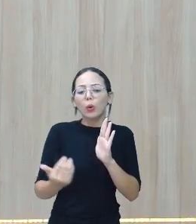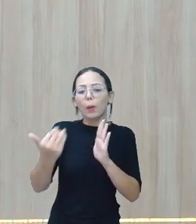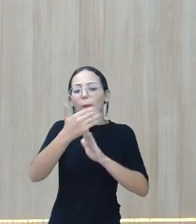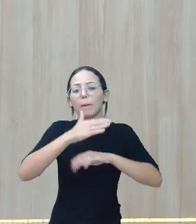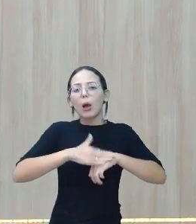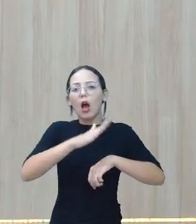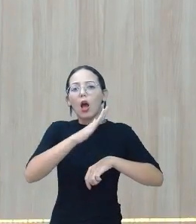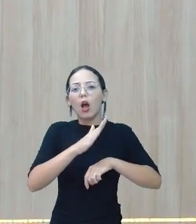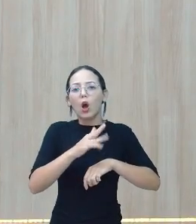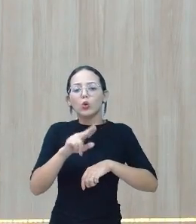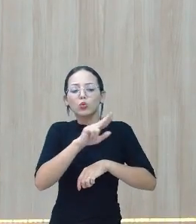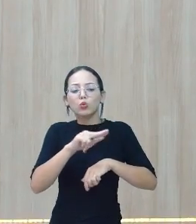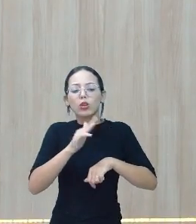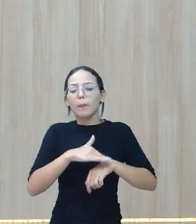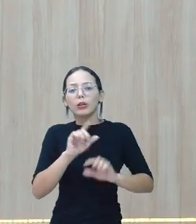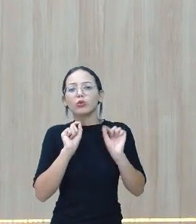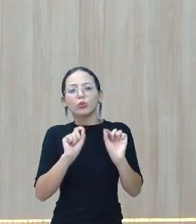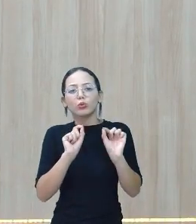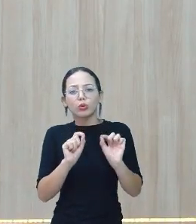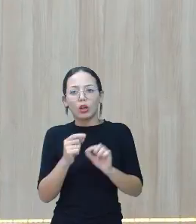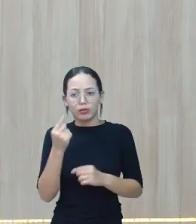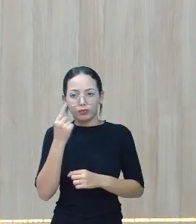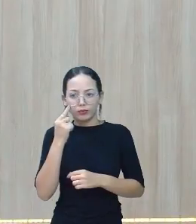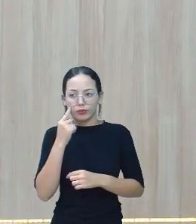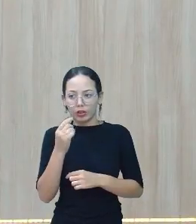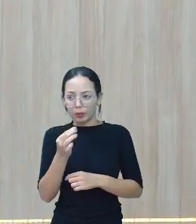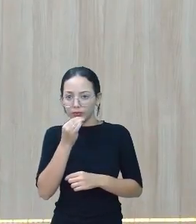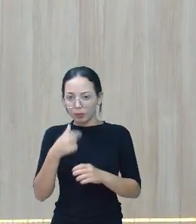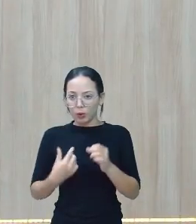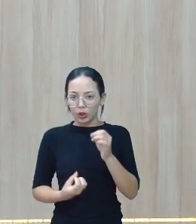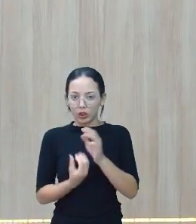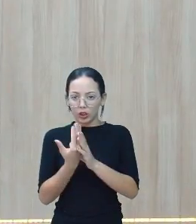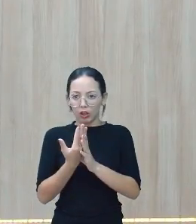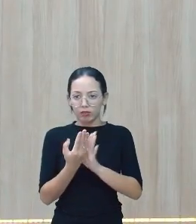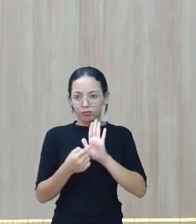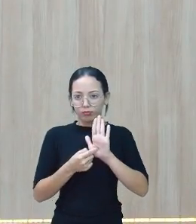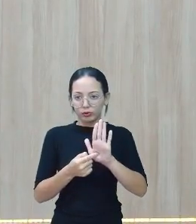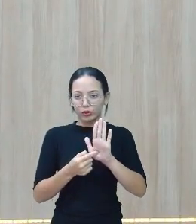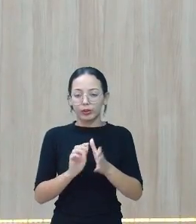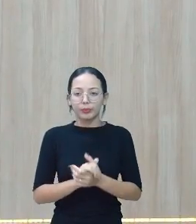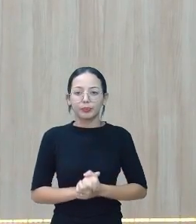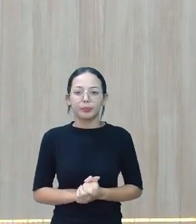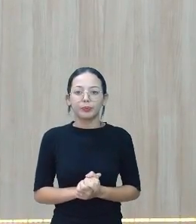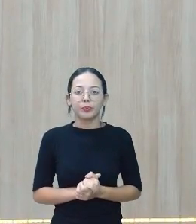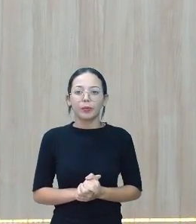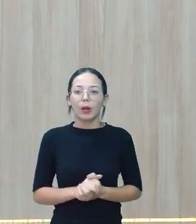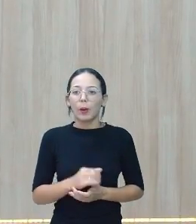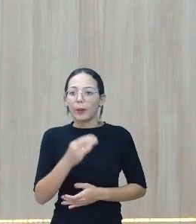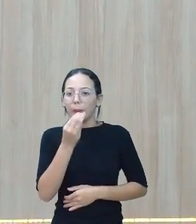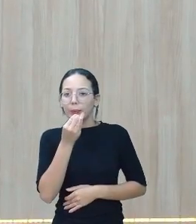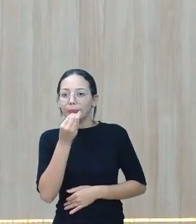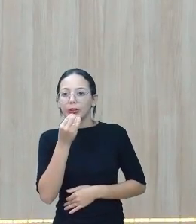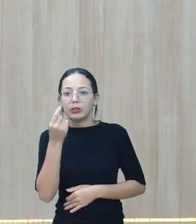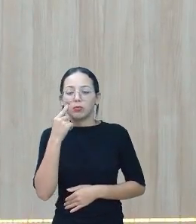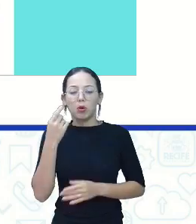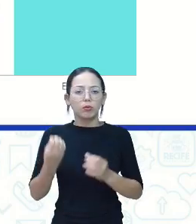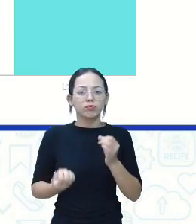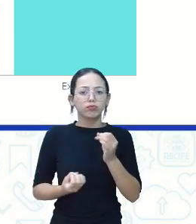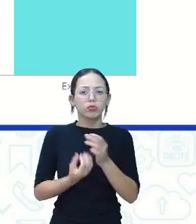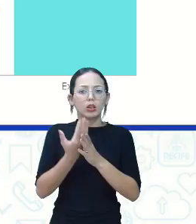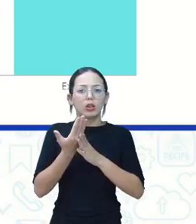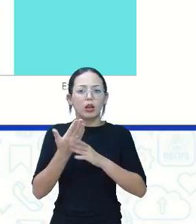residência, o que é que se gasta mais. Eu fiz uma situação fictícia, vamos ver aqui. Por exemplo, eu criei uma situação